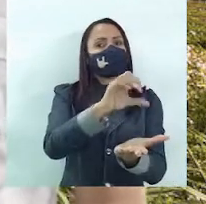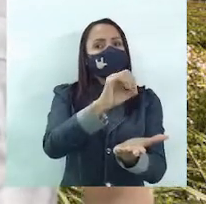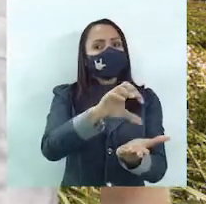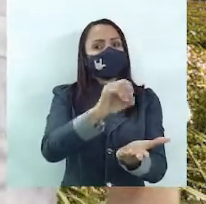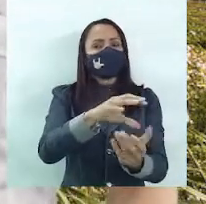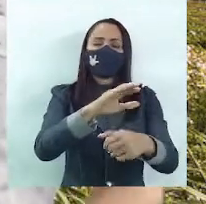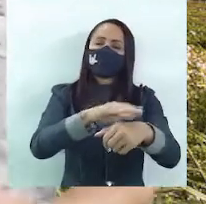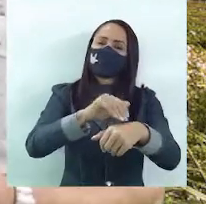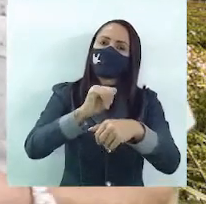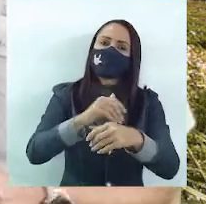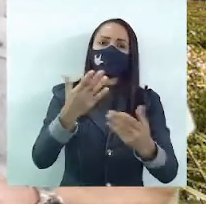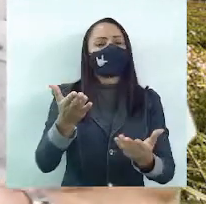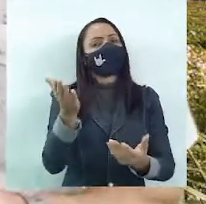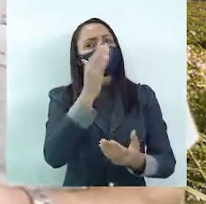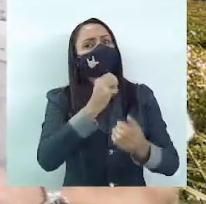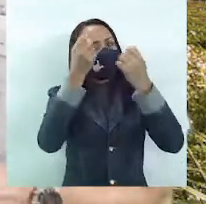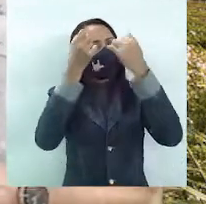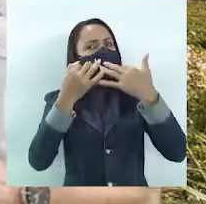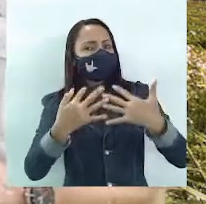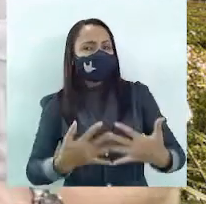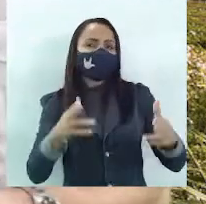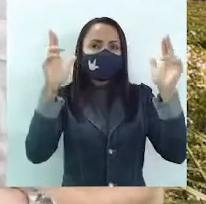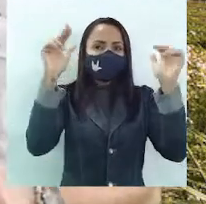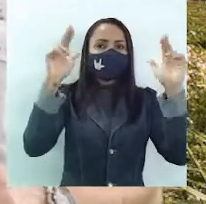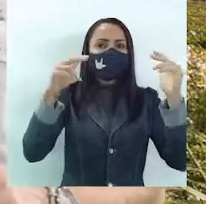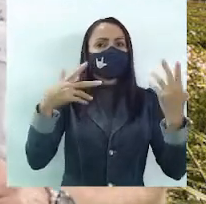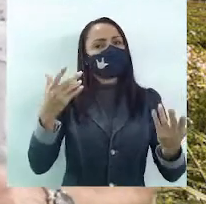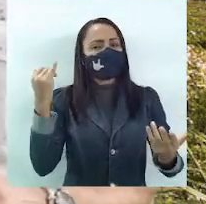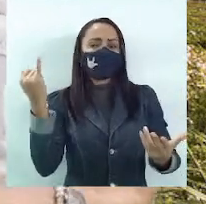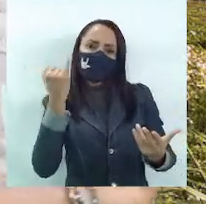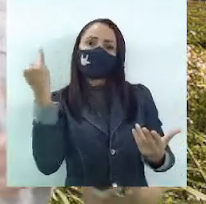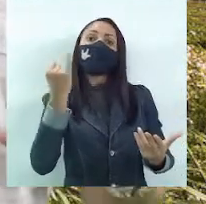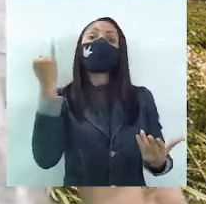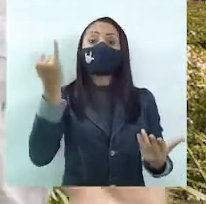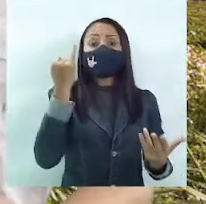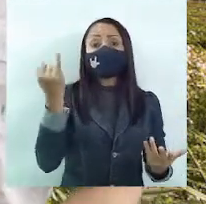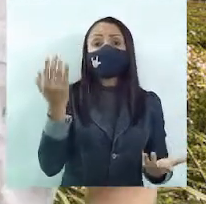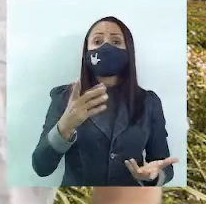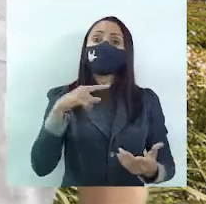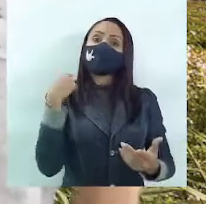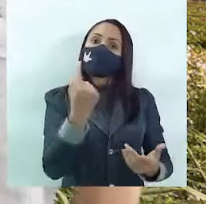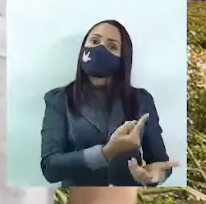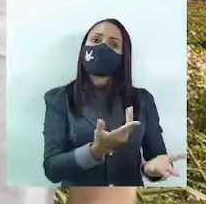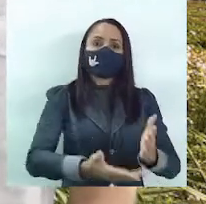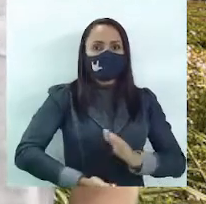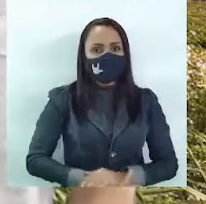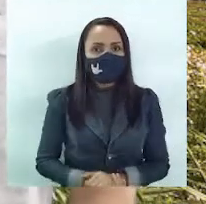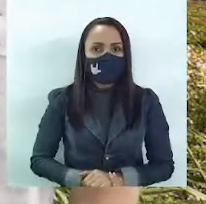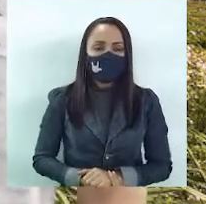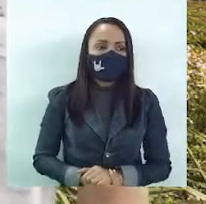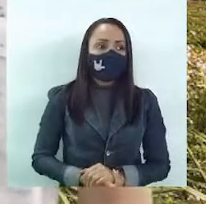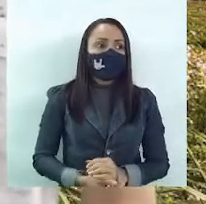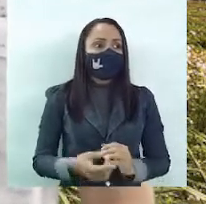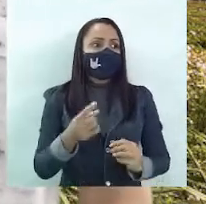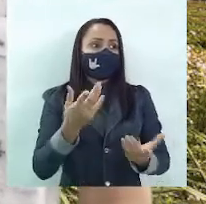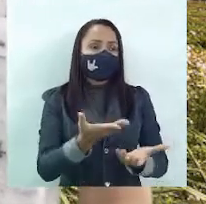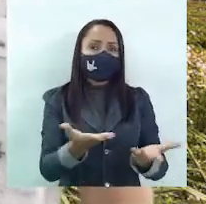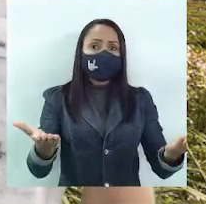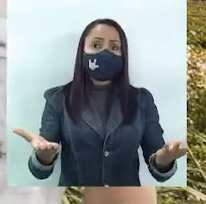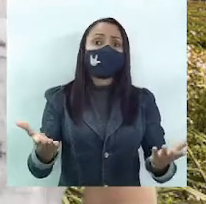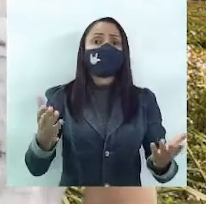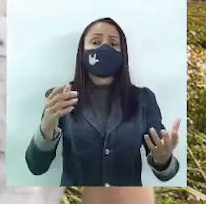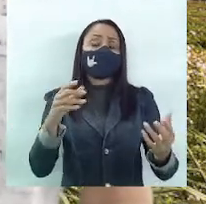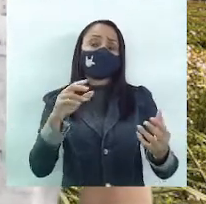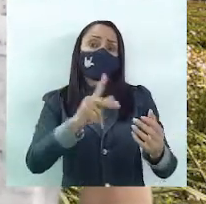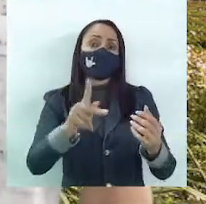chamado. E vamos lá, vamos falar um pouquinho sobre esse assunto aí que é bem interessante e que é importante para todos nós. E olhando na tela aqui, como o